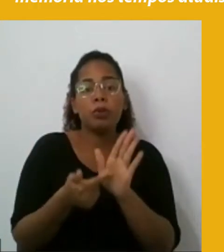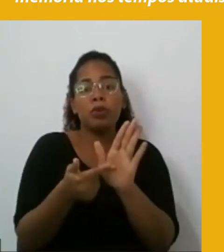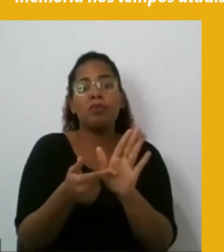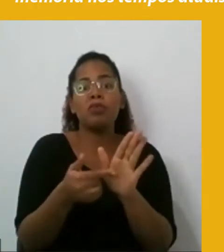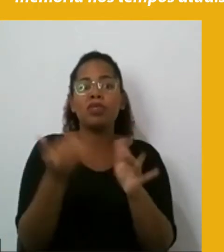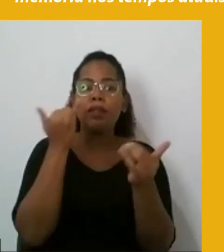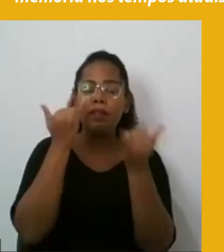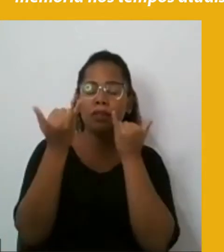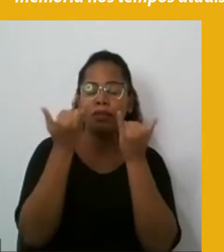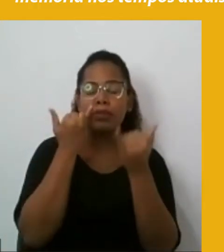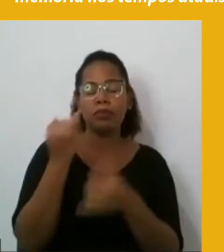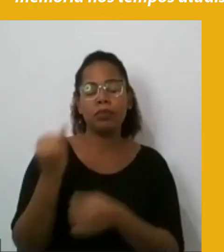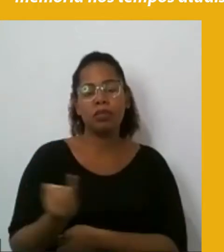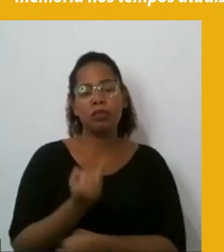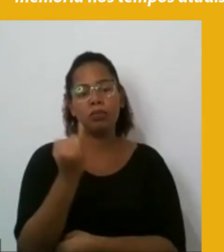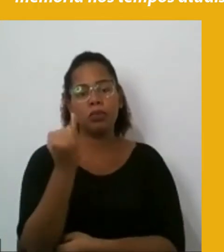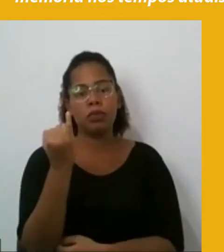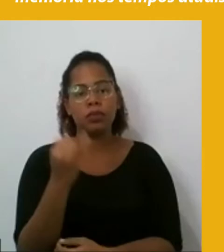ver